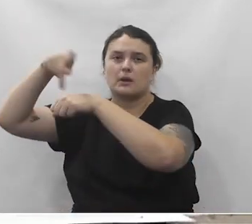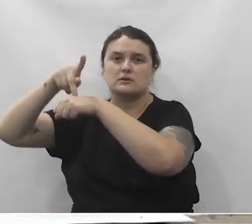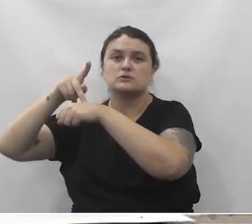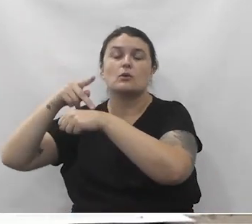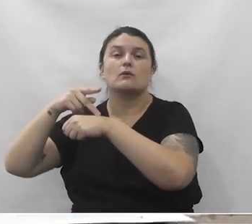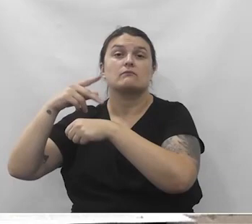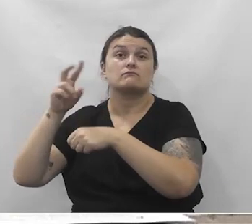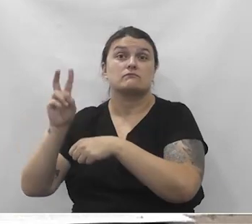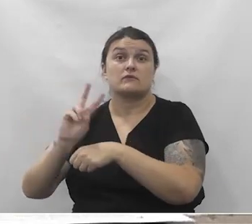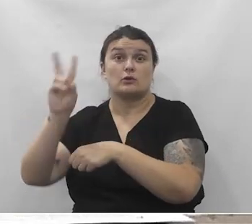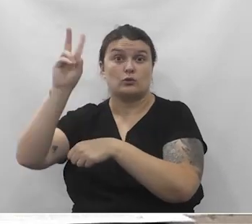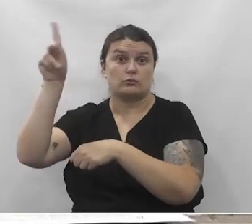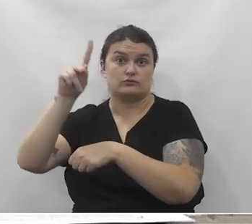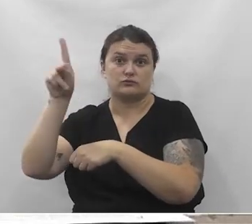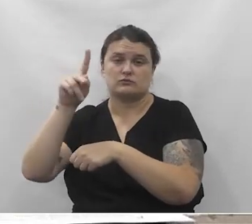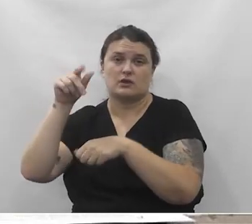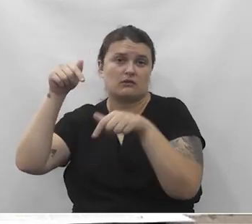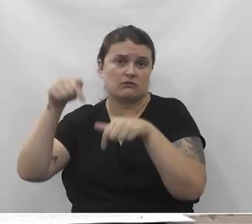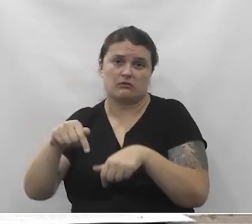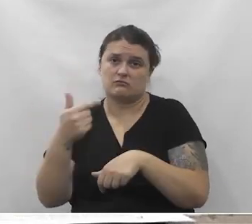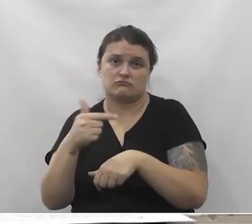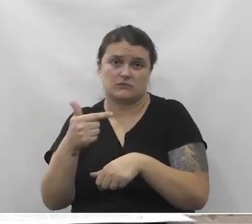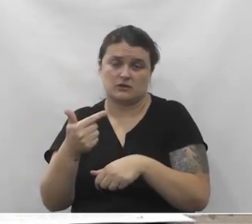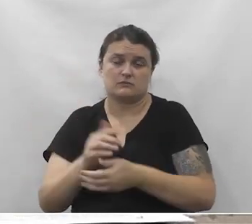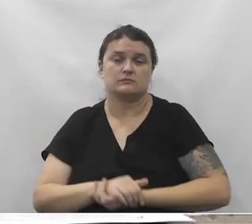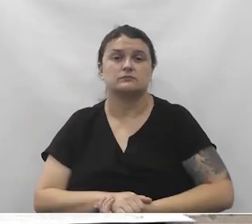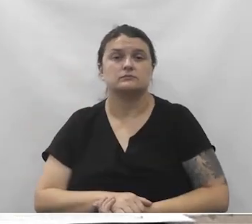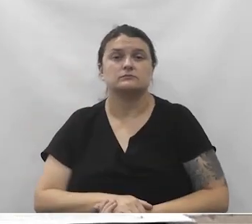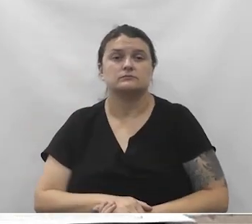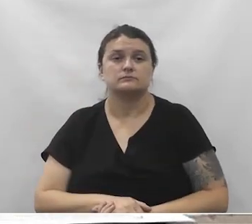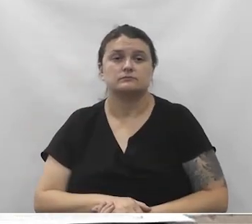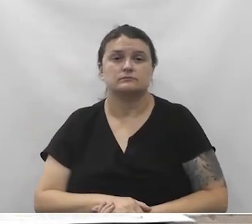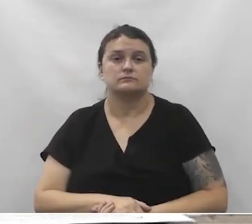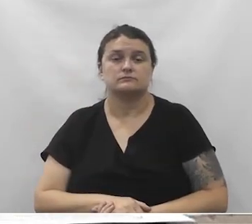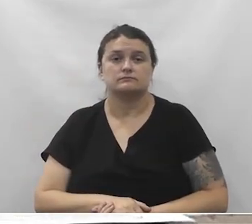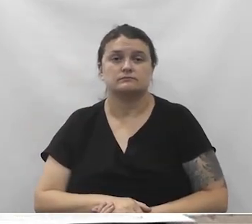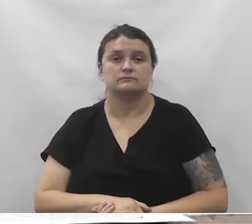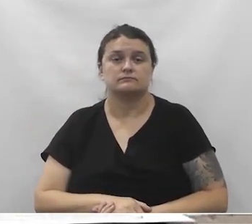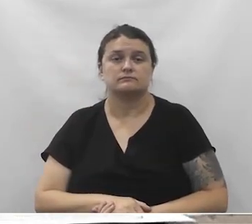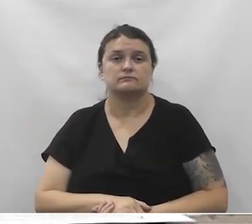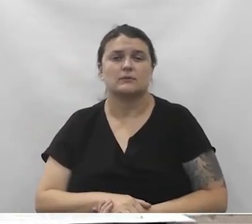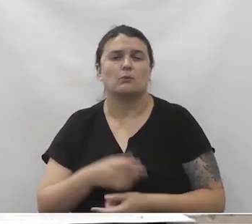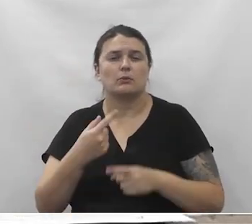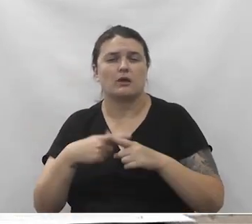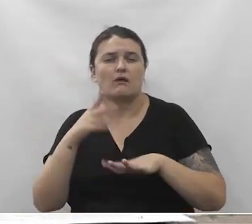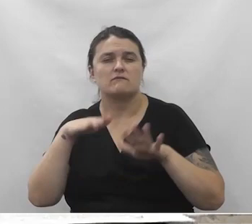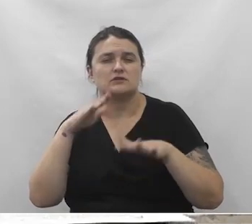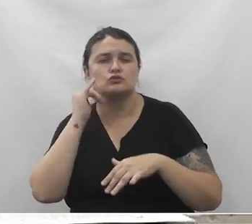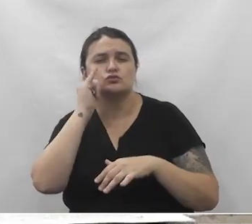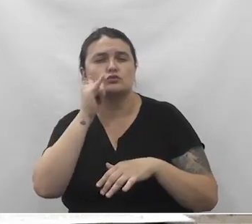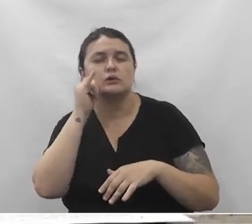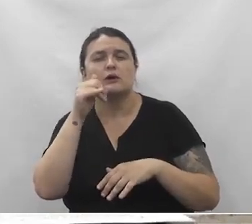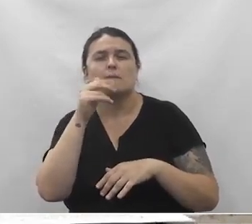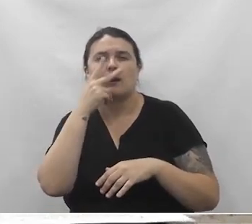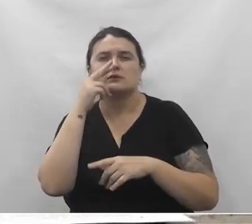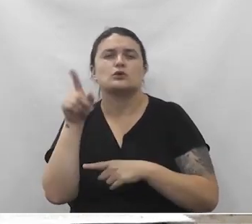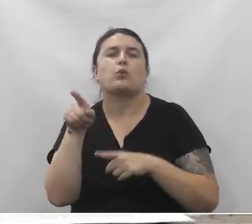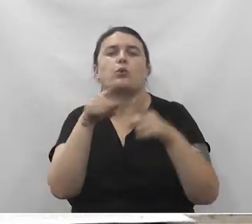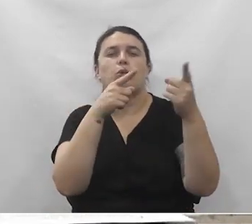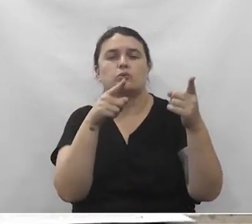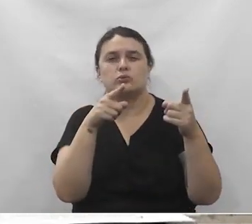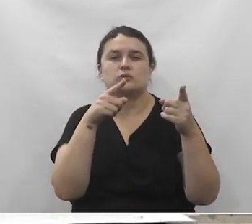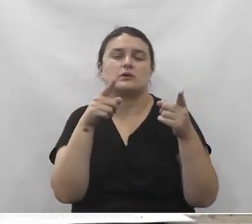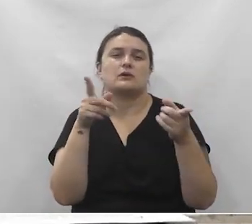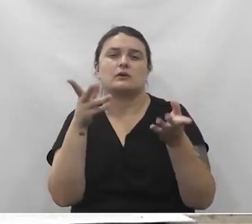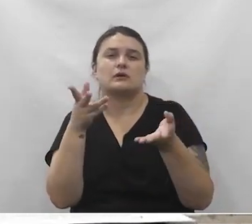quanto o professor É valorizado e coisa que não acontece aqui hoje em dia né as narrativas sempre são contra